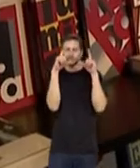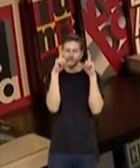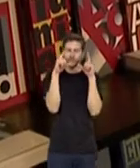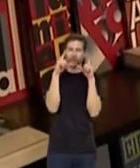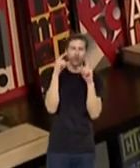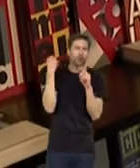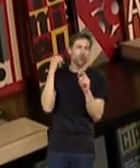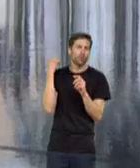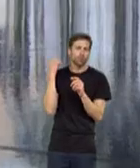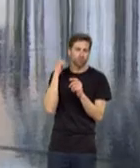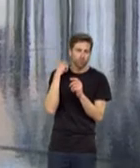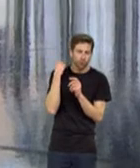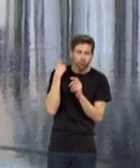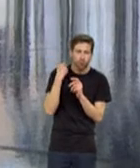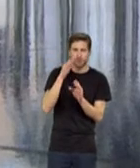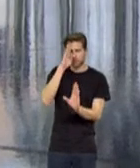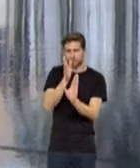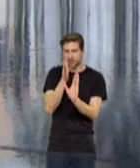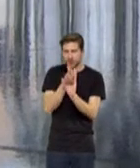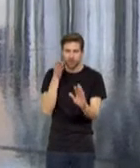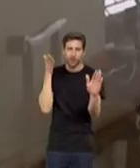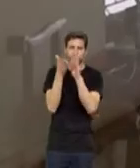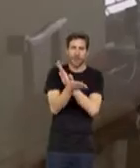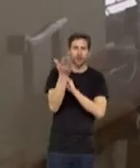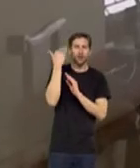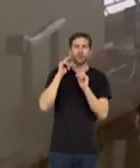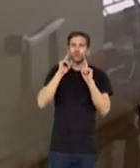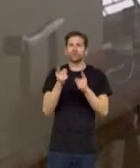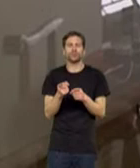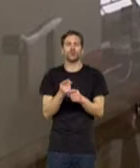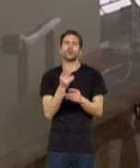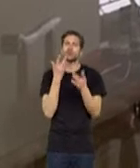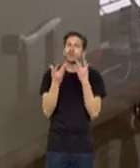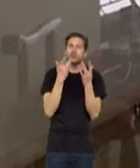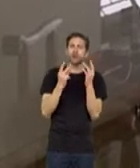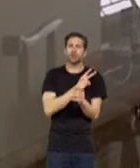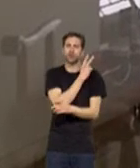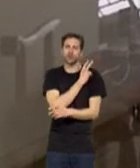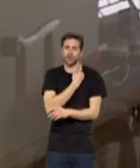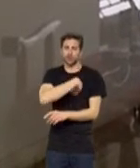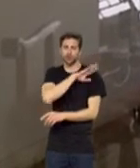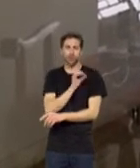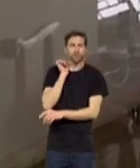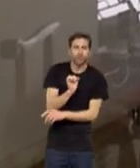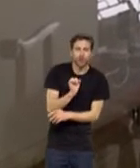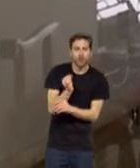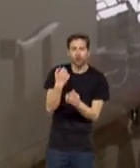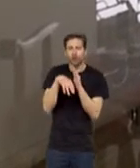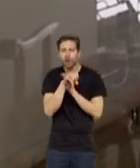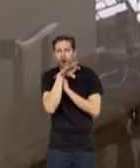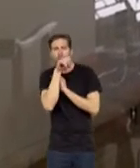inicial ao teatro, na altura feita no CITAC, na Associação Académica de Coimbra, que descobri as possibilidades da comunicação através do